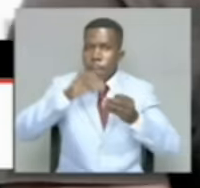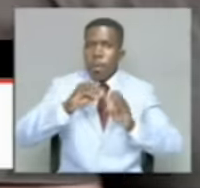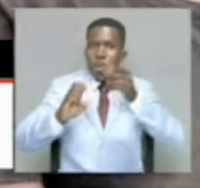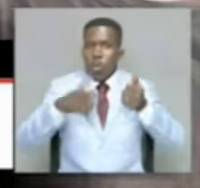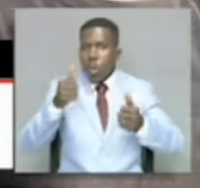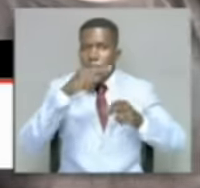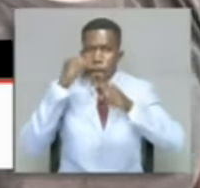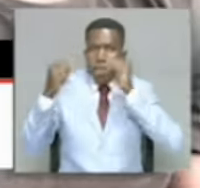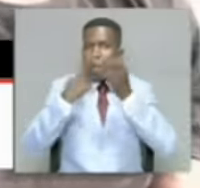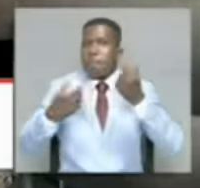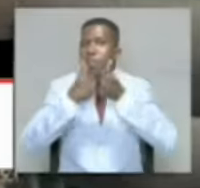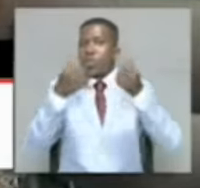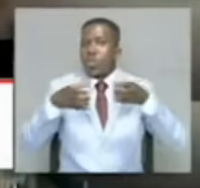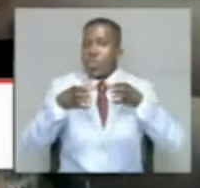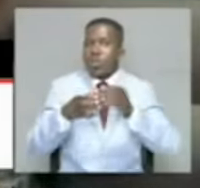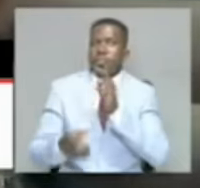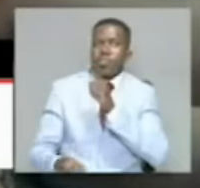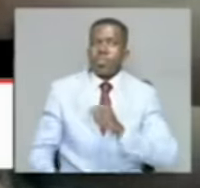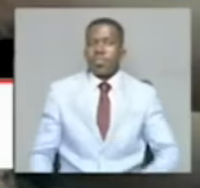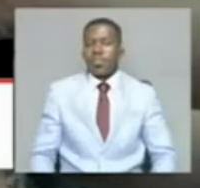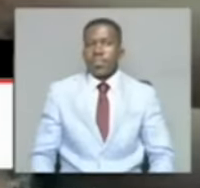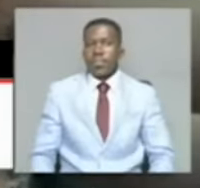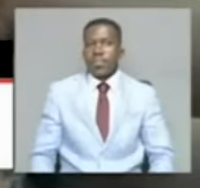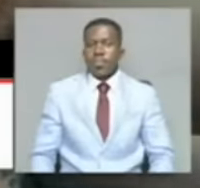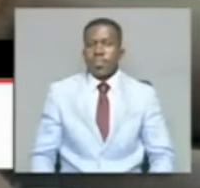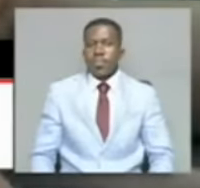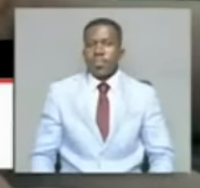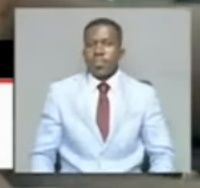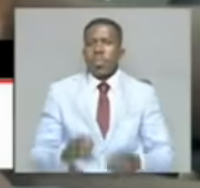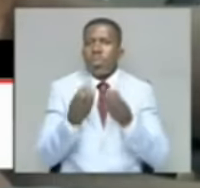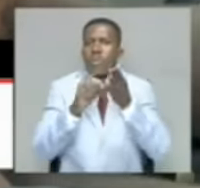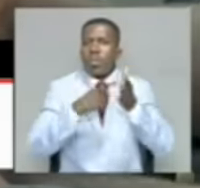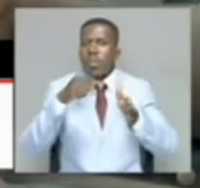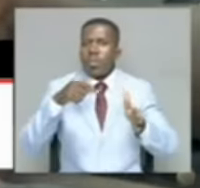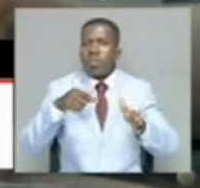já praticados pelo grupo. Quanto a certo já fiz?